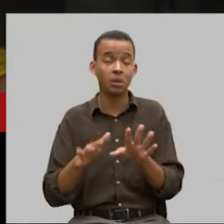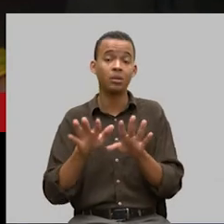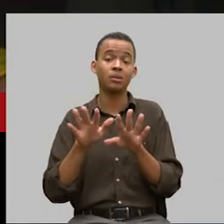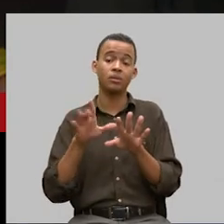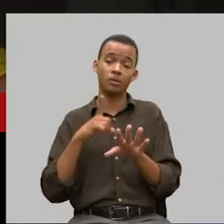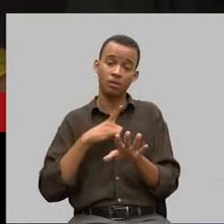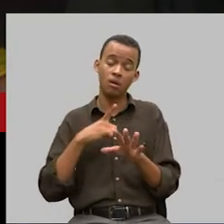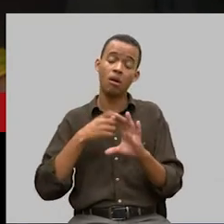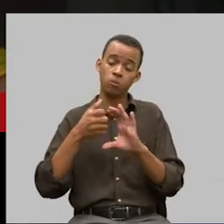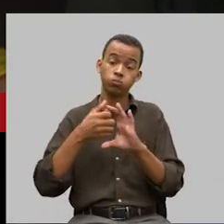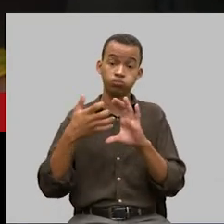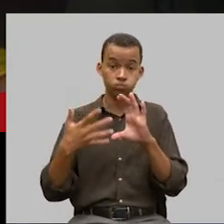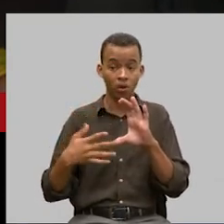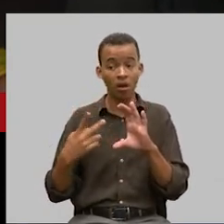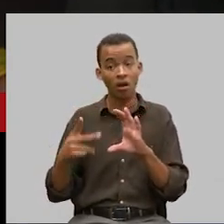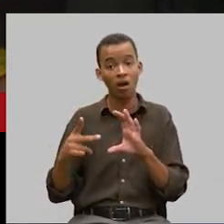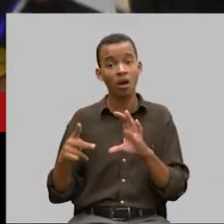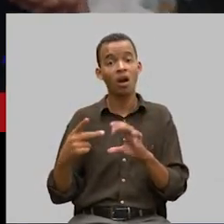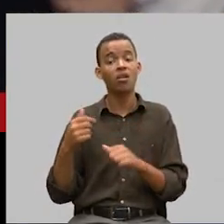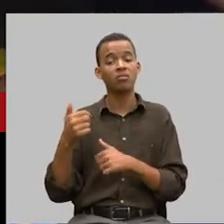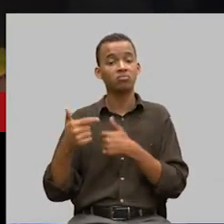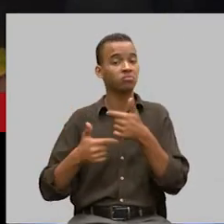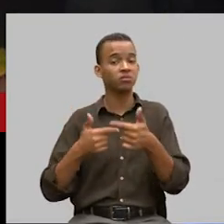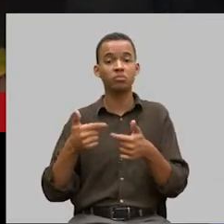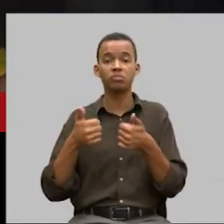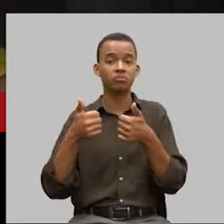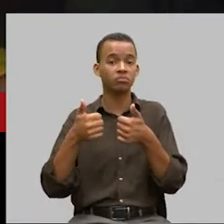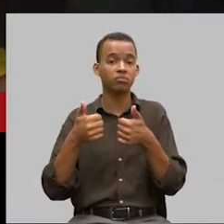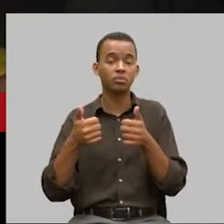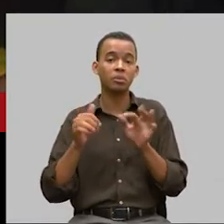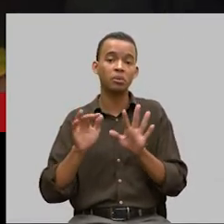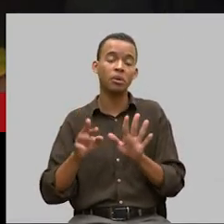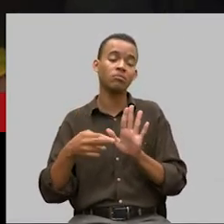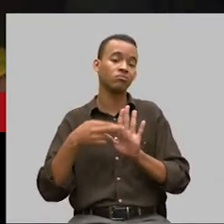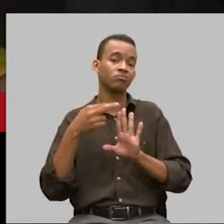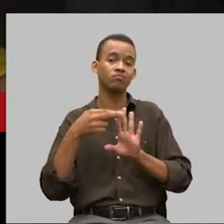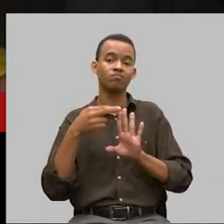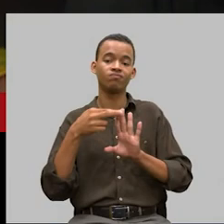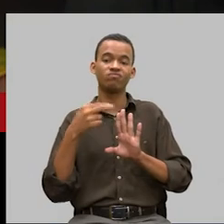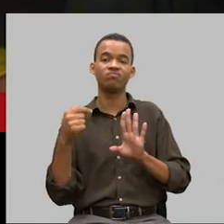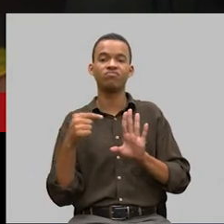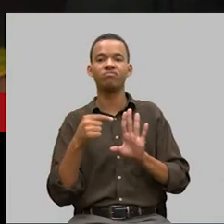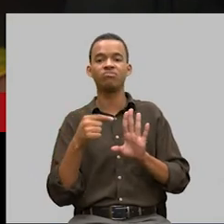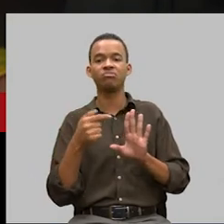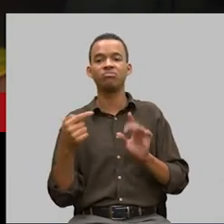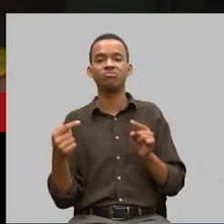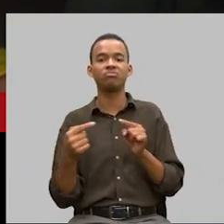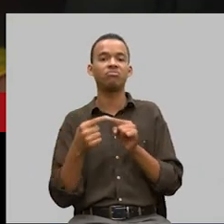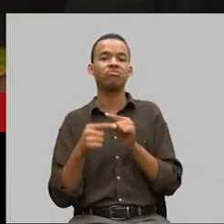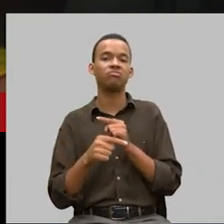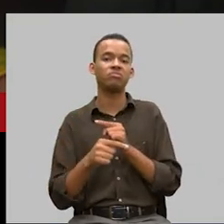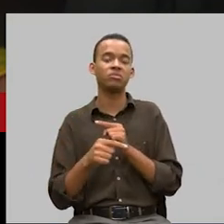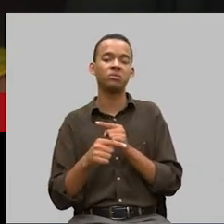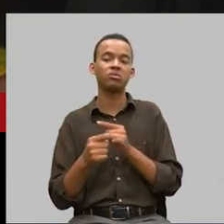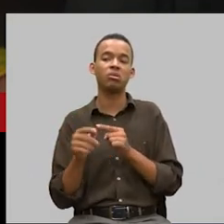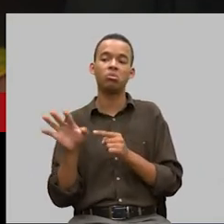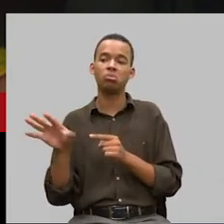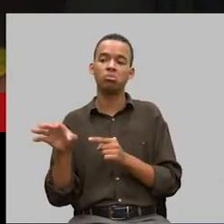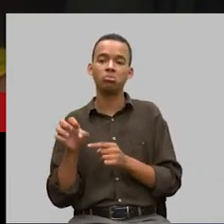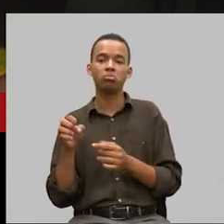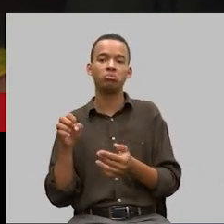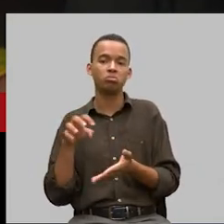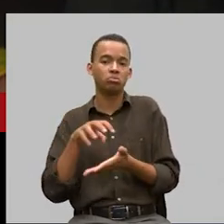um excelente trabalho mas não atende o que essa resolução pede então a gente não po contratar essa pessoa